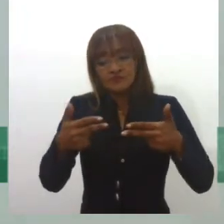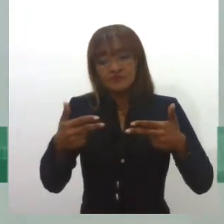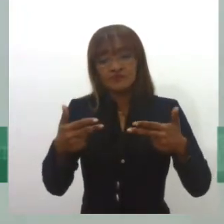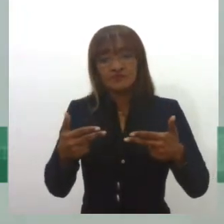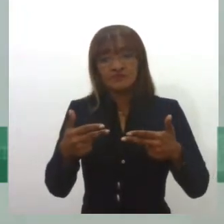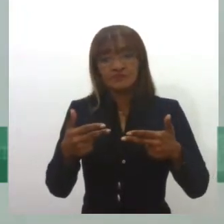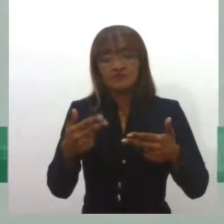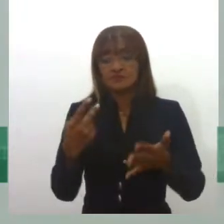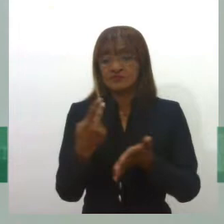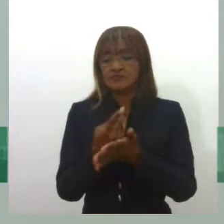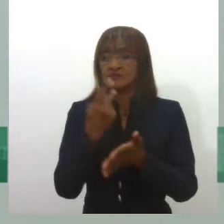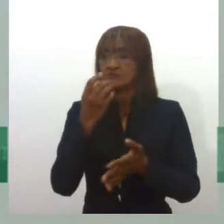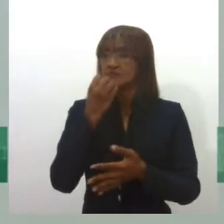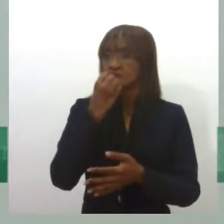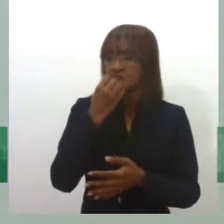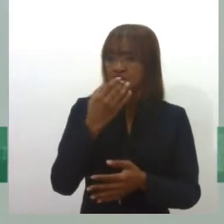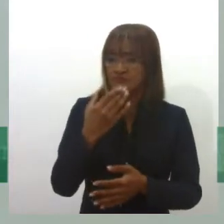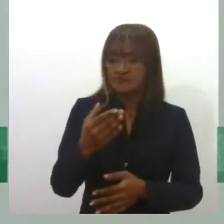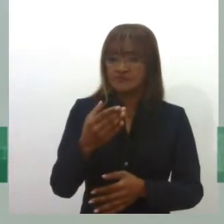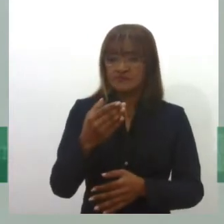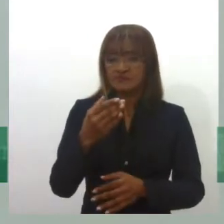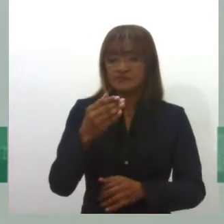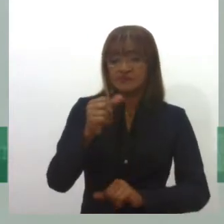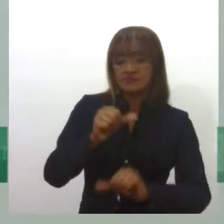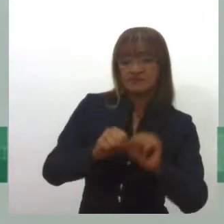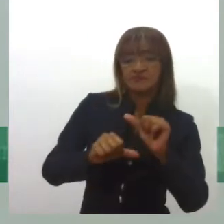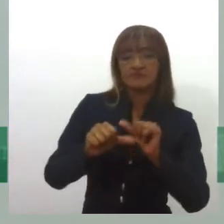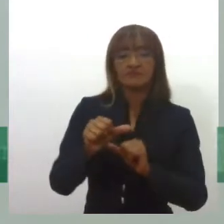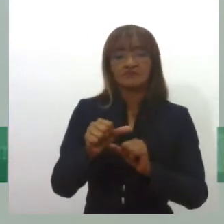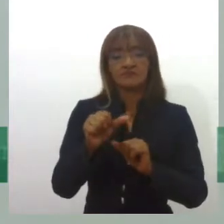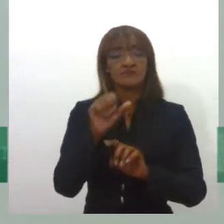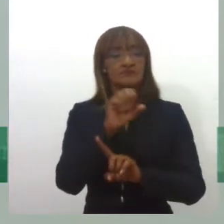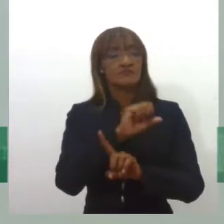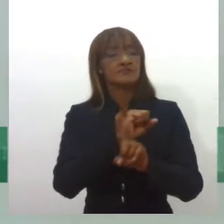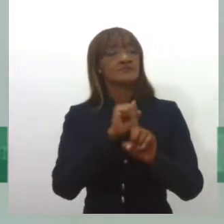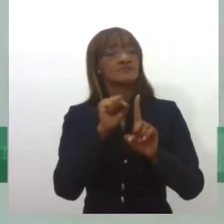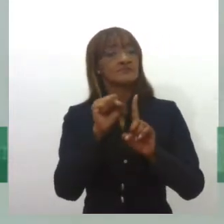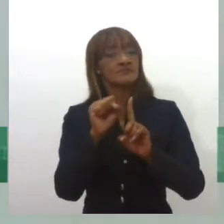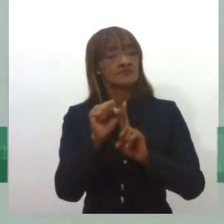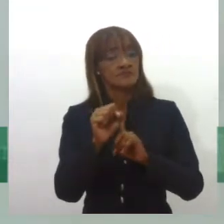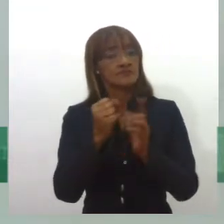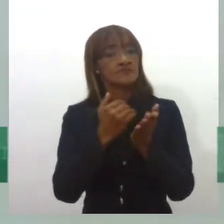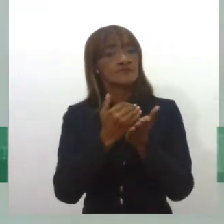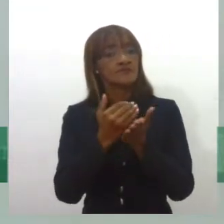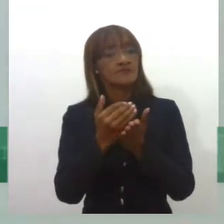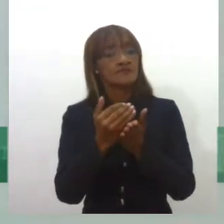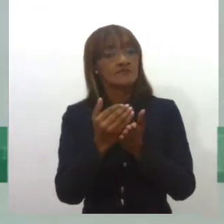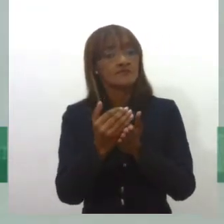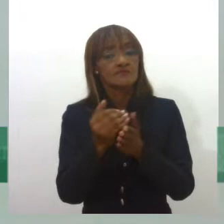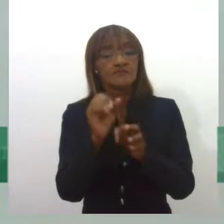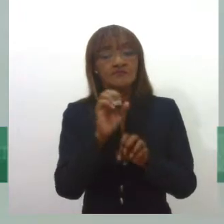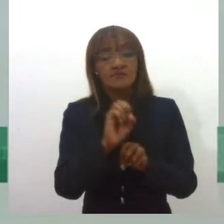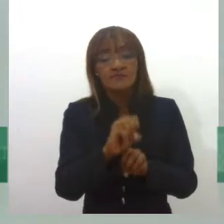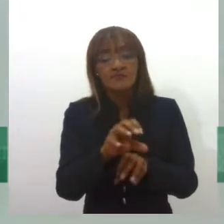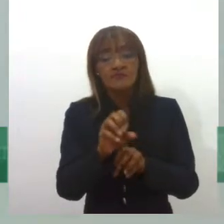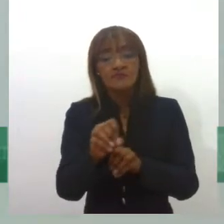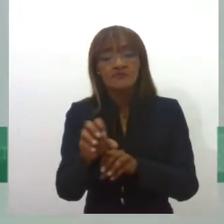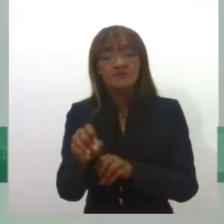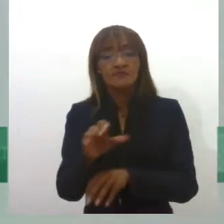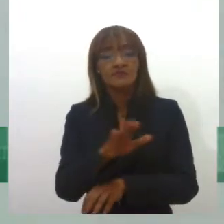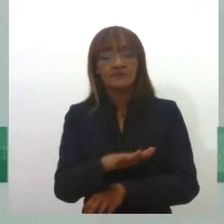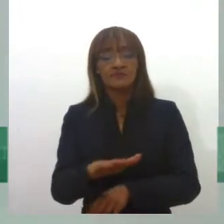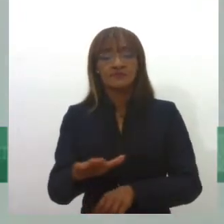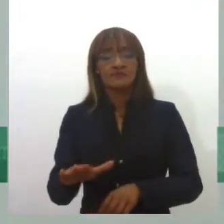acontecem, transformações na sociedade, começam com a educação das crianças também nas